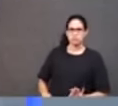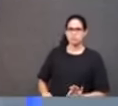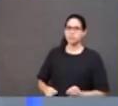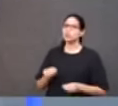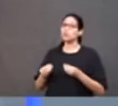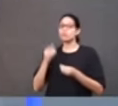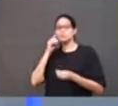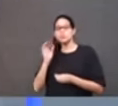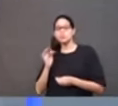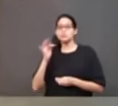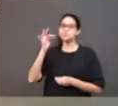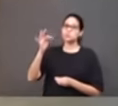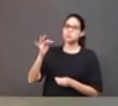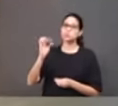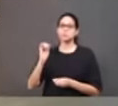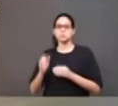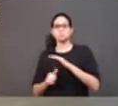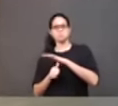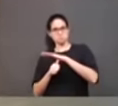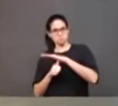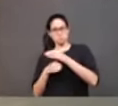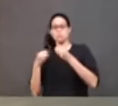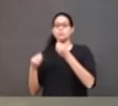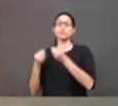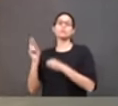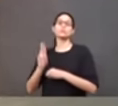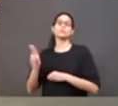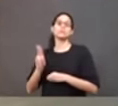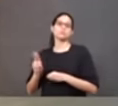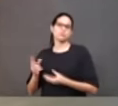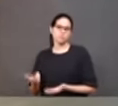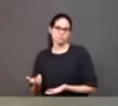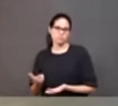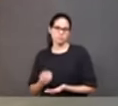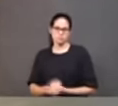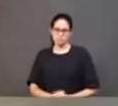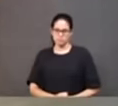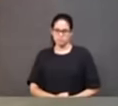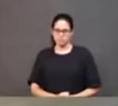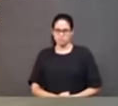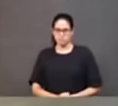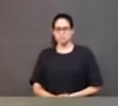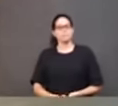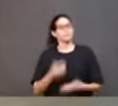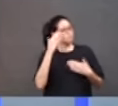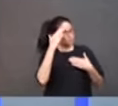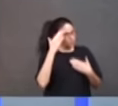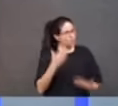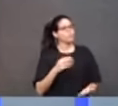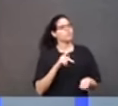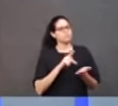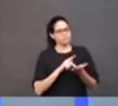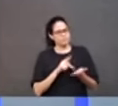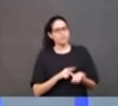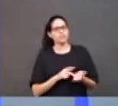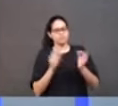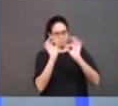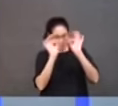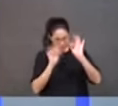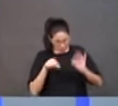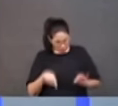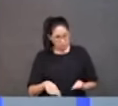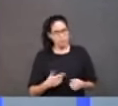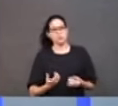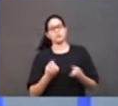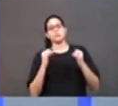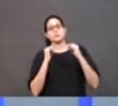uma eventual gestão? Obrigado, professor Pedro. De fato, o planejamento da instituição